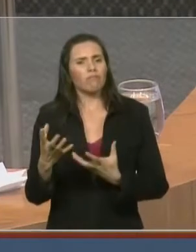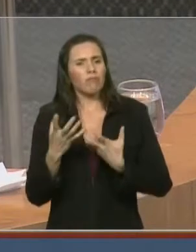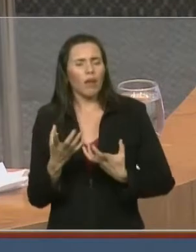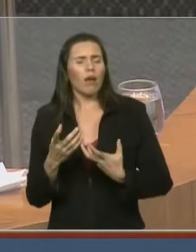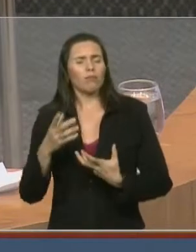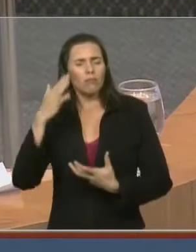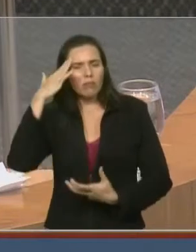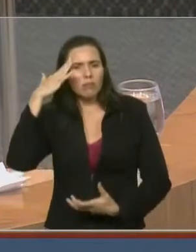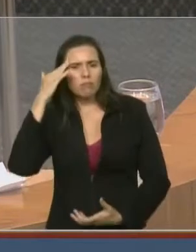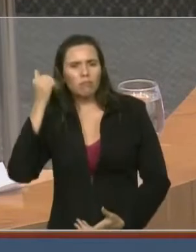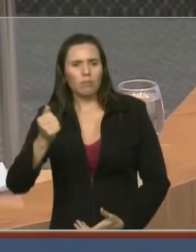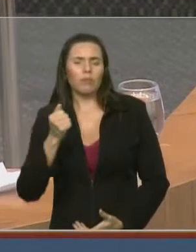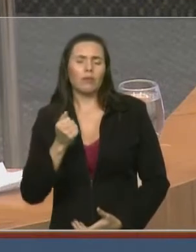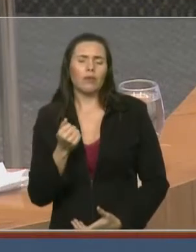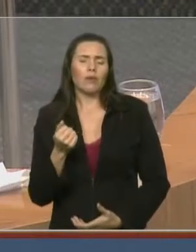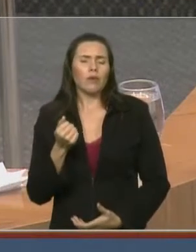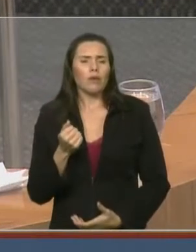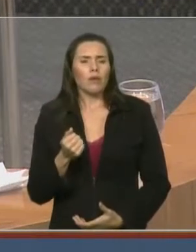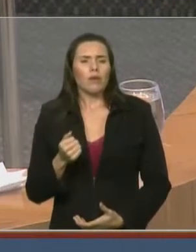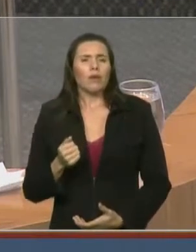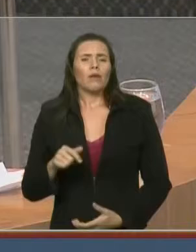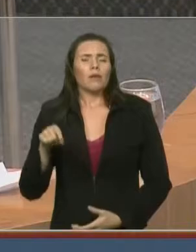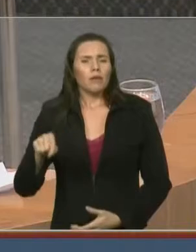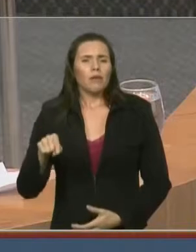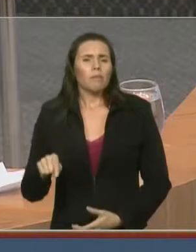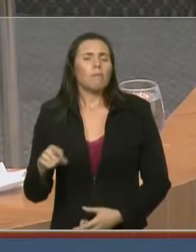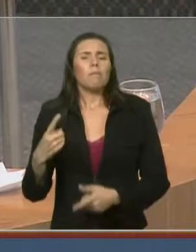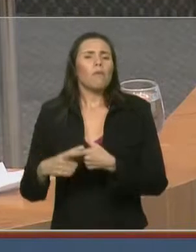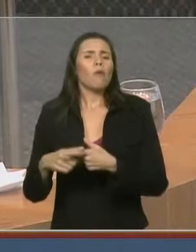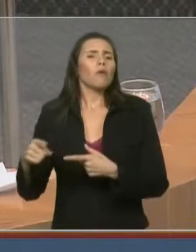e quem foram os verdadeiros mandantes